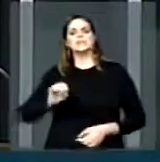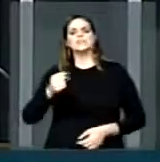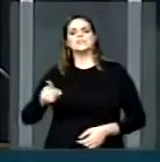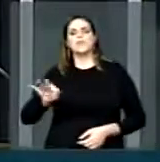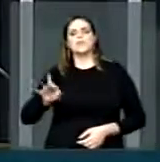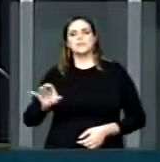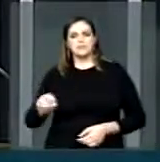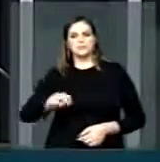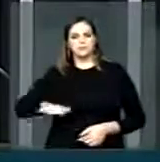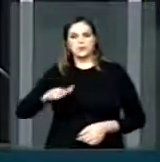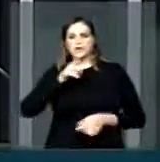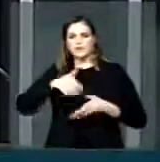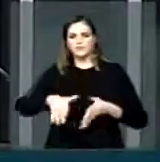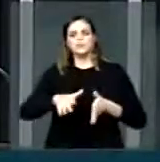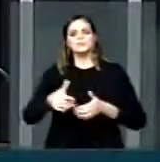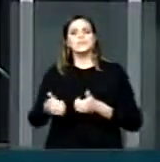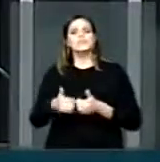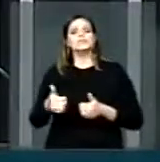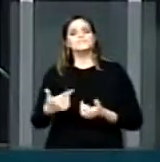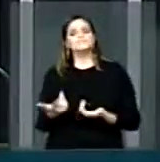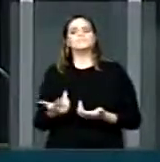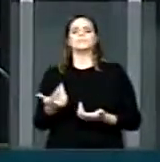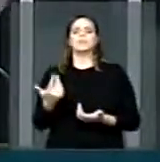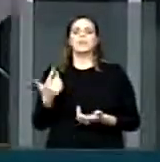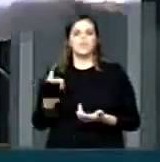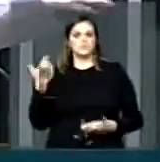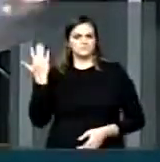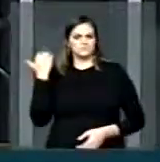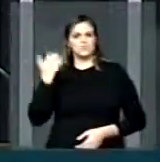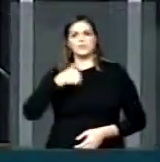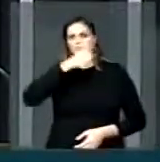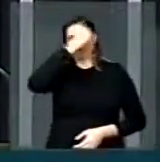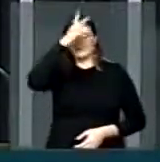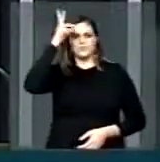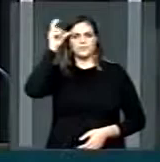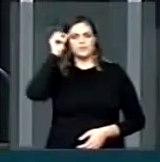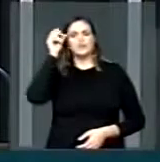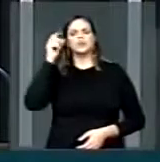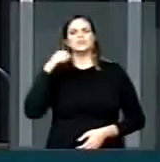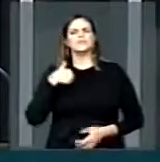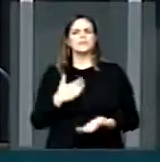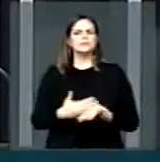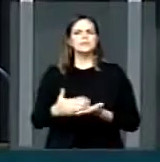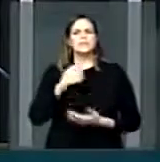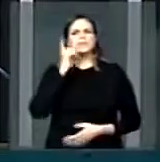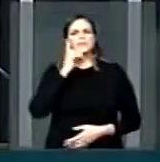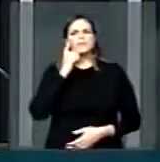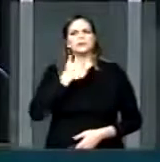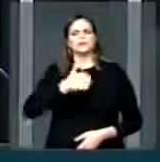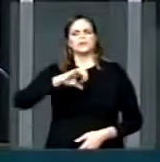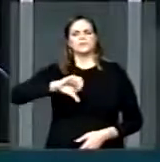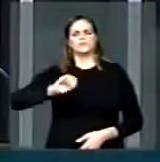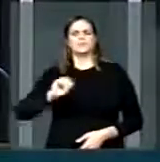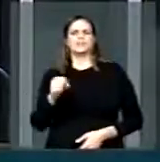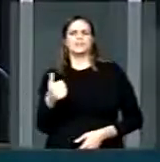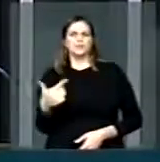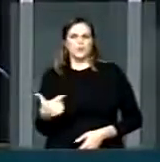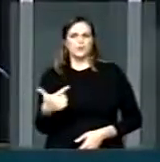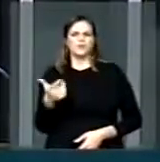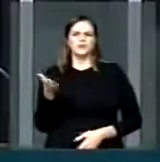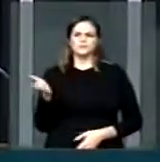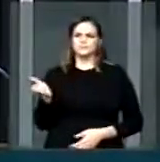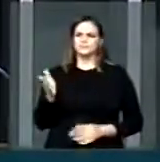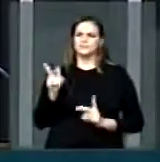das emancipações. Quando prefeito, eu estava começando a ser deputado em 82, Vossa